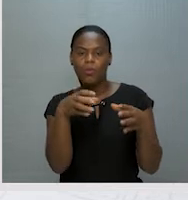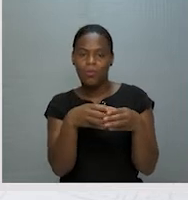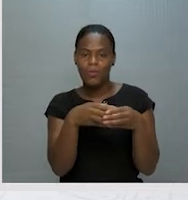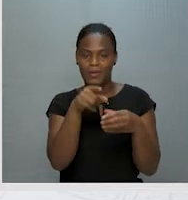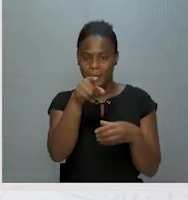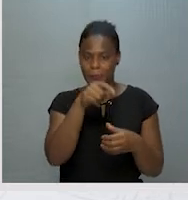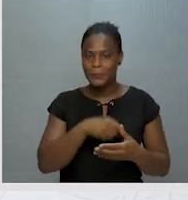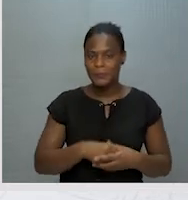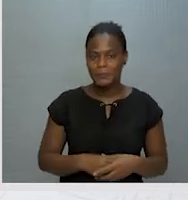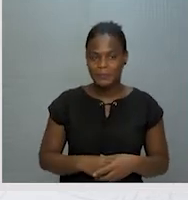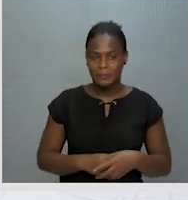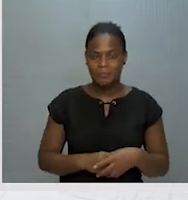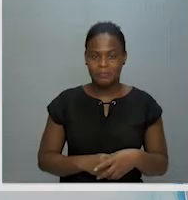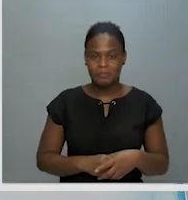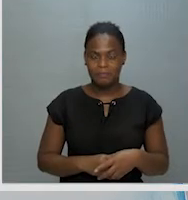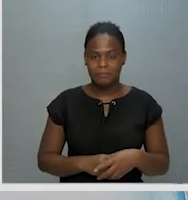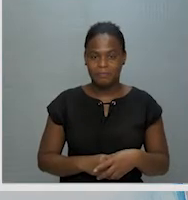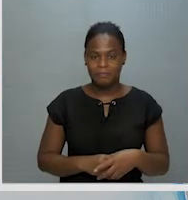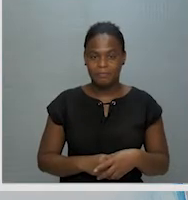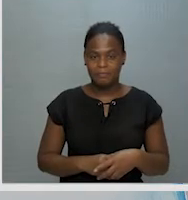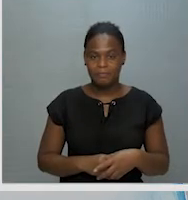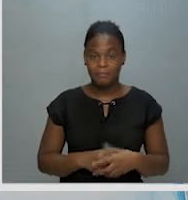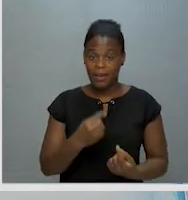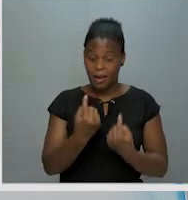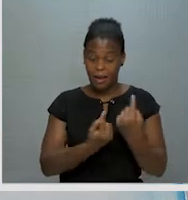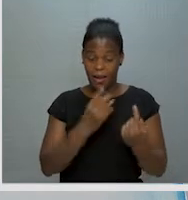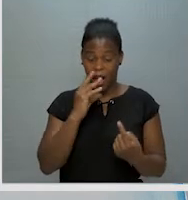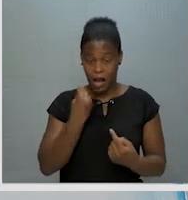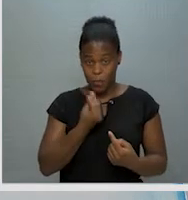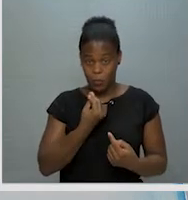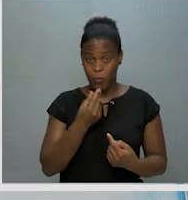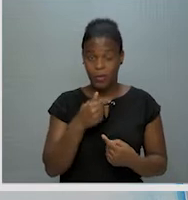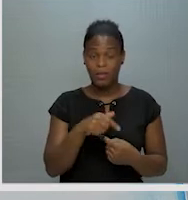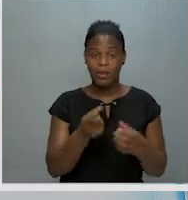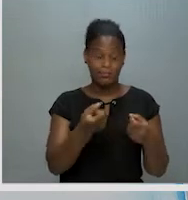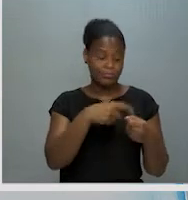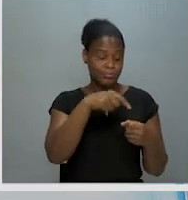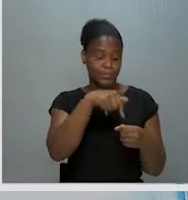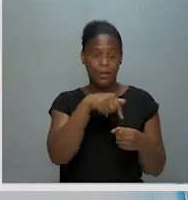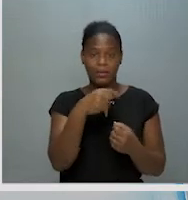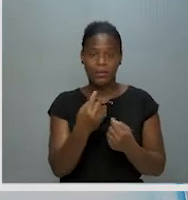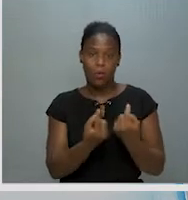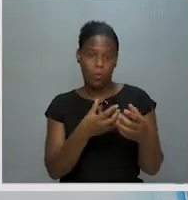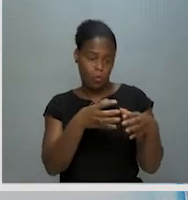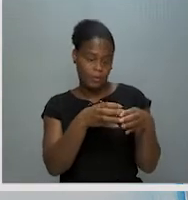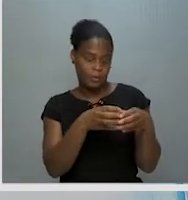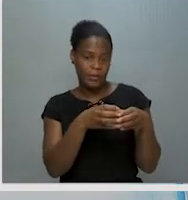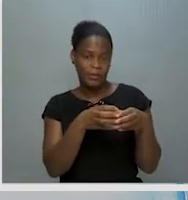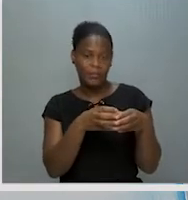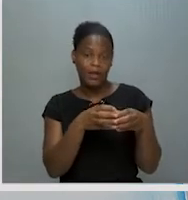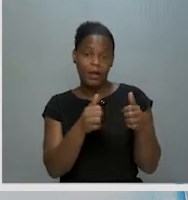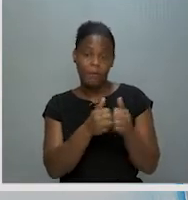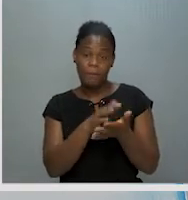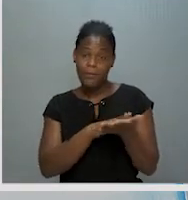vossa comunidade. Cada aluno está inserido em uma determinada comunidade. Então,